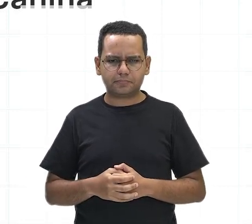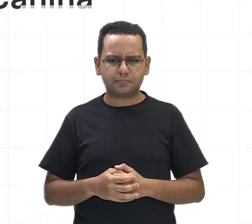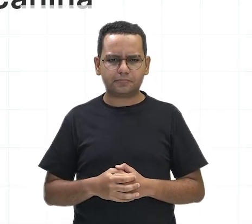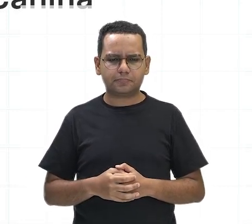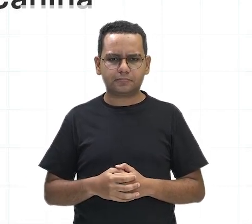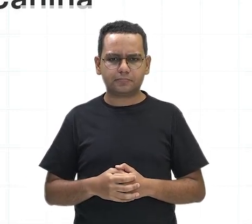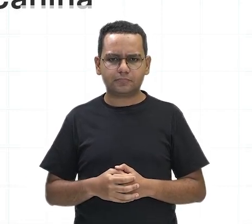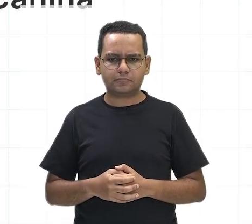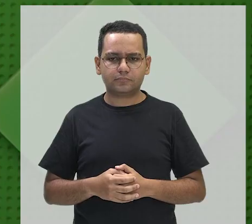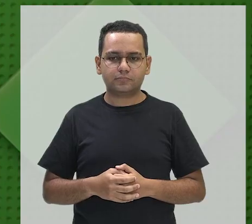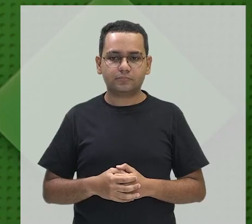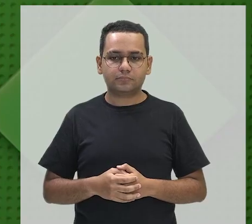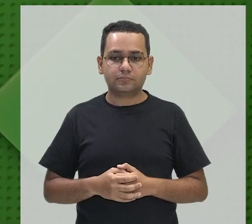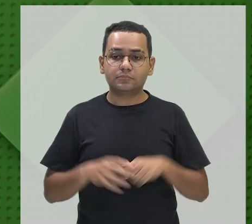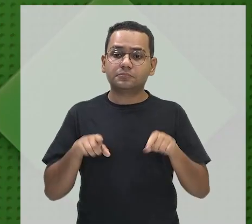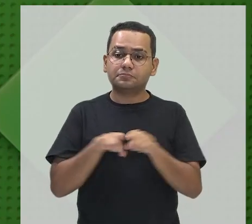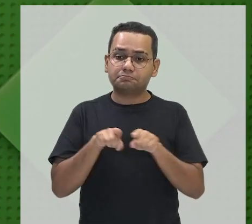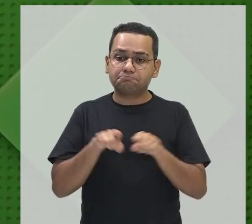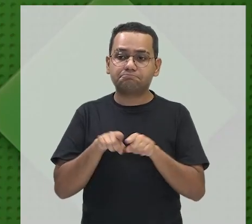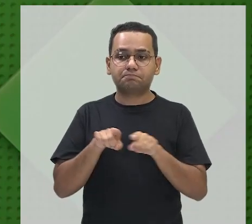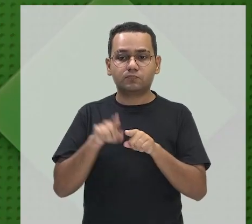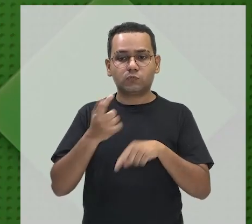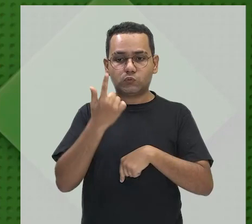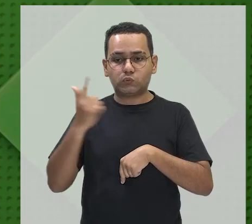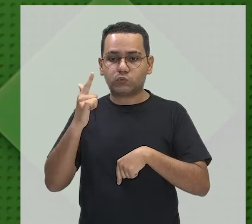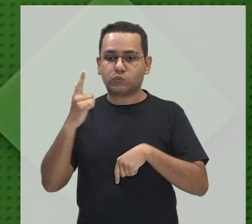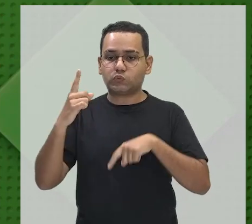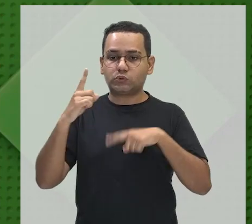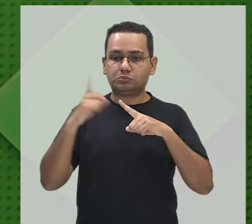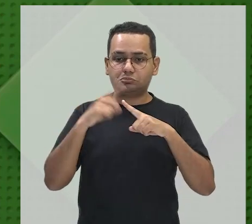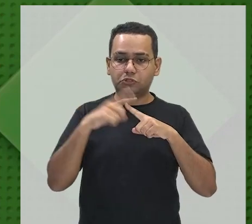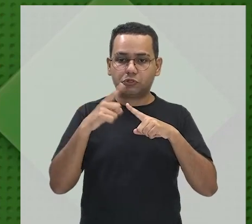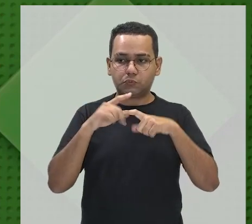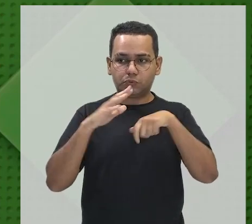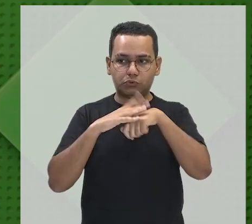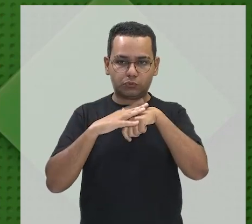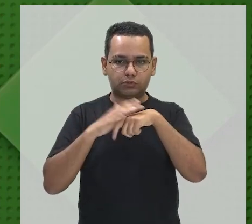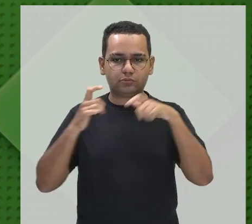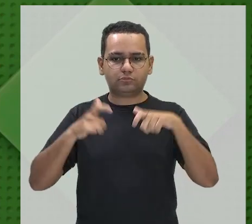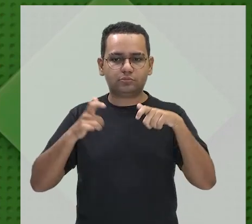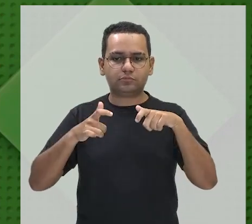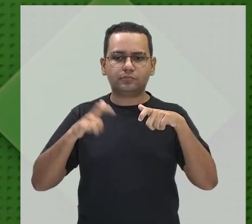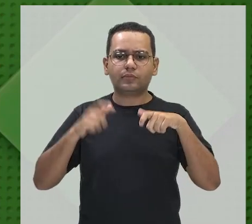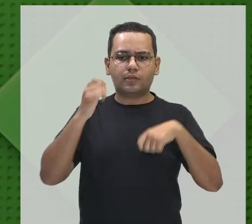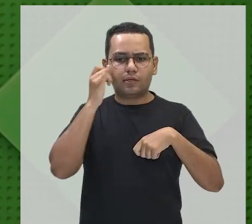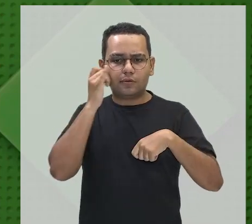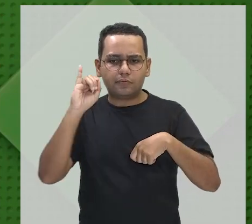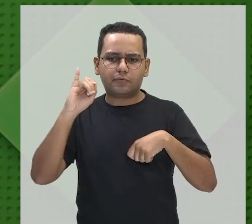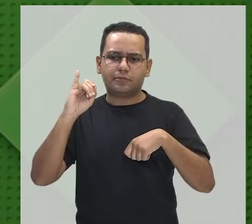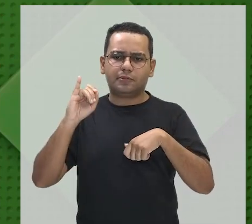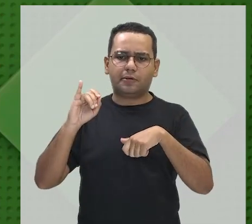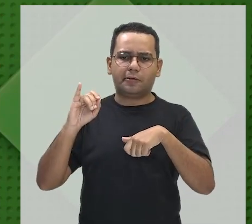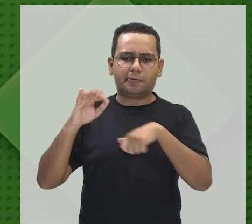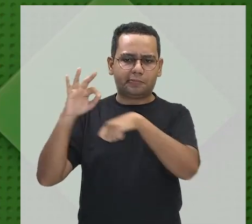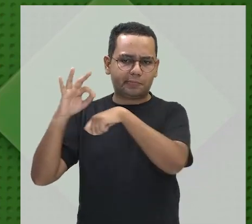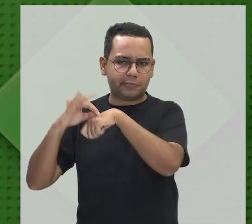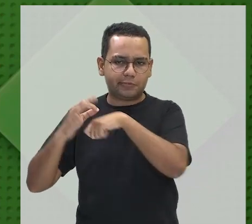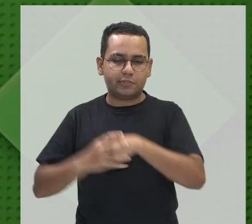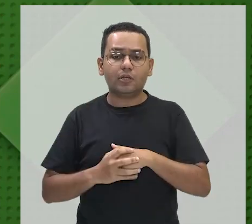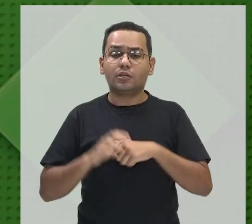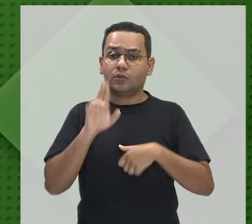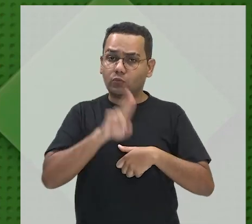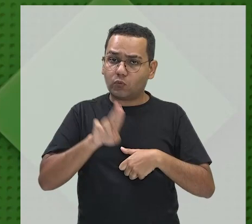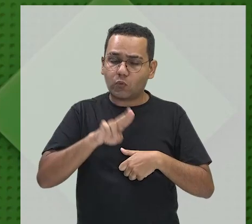mesma forma que vai acontecer com as demais doenças tropicais, combater o mosquito, né, usar repelentes, colocar telas